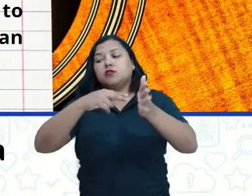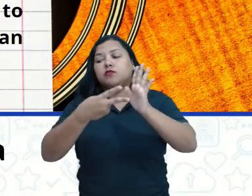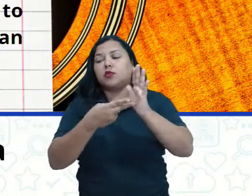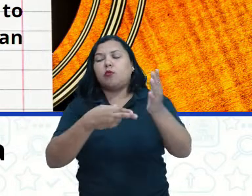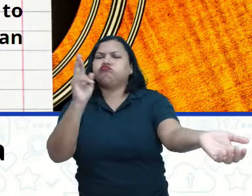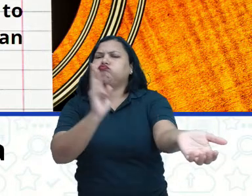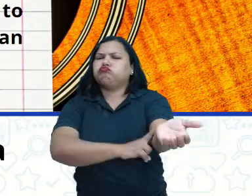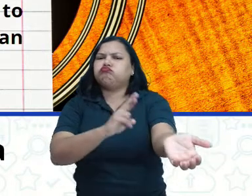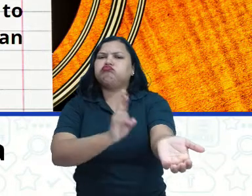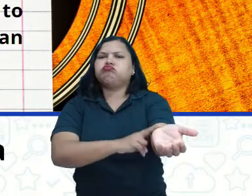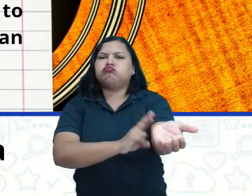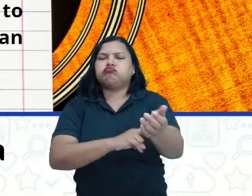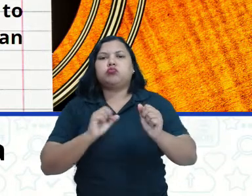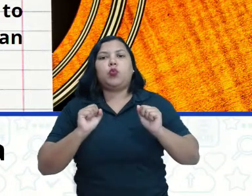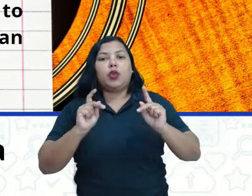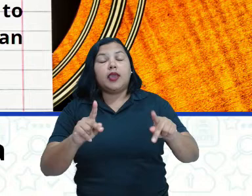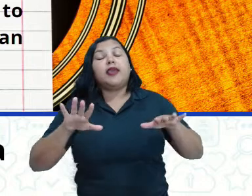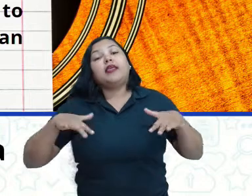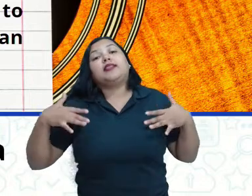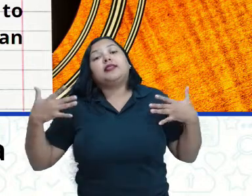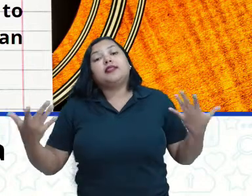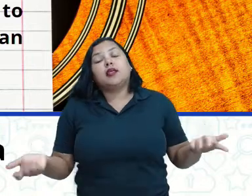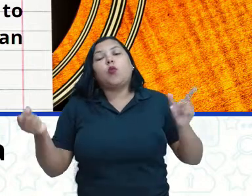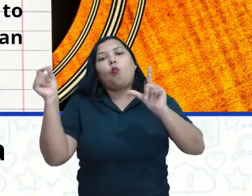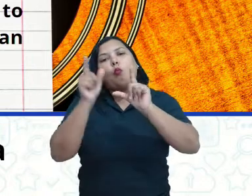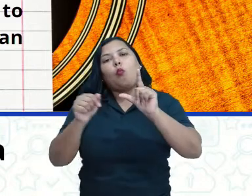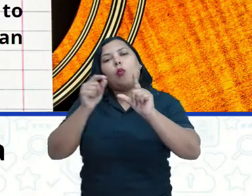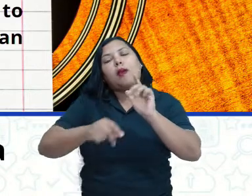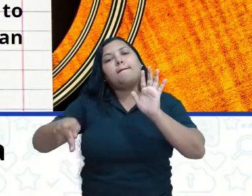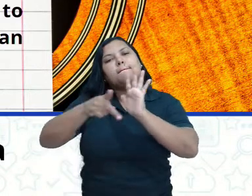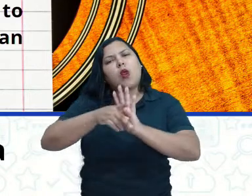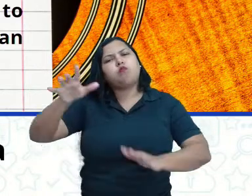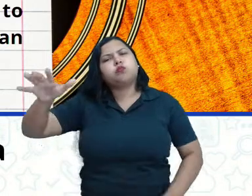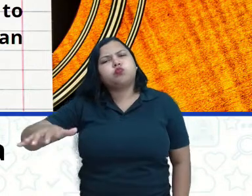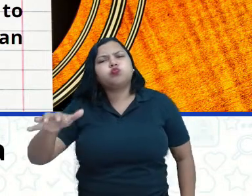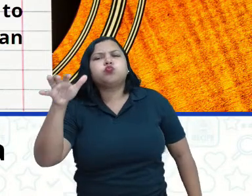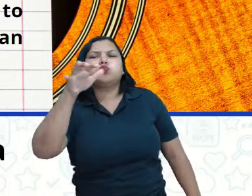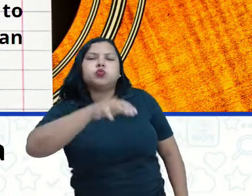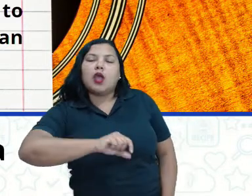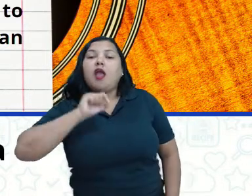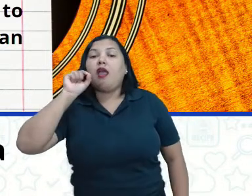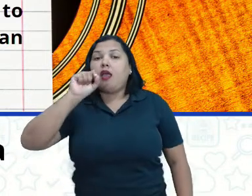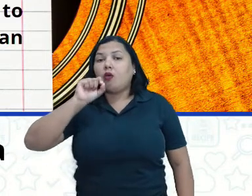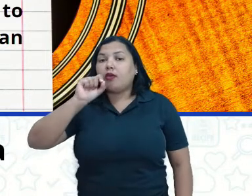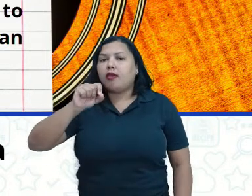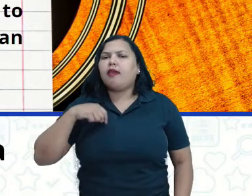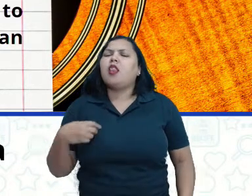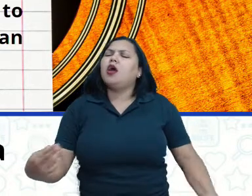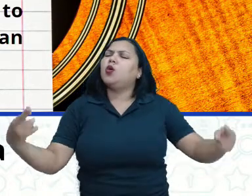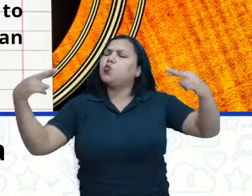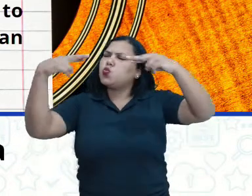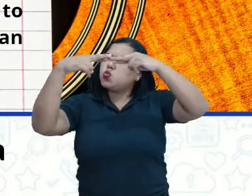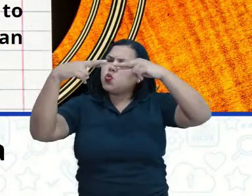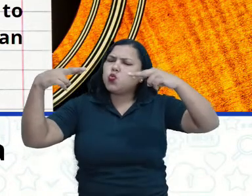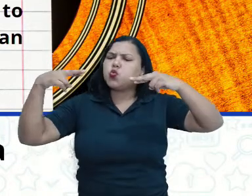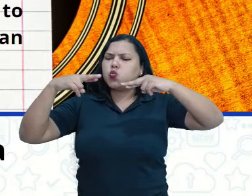que cantado. Ou seja, a letra de um rap, ele é mais cadenciado,